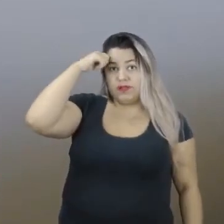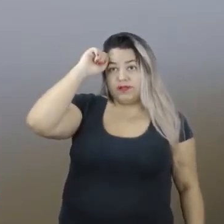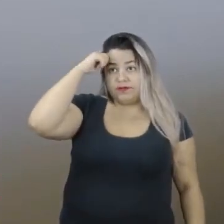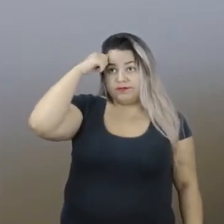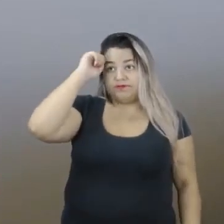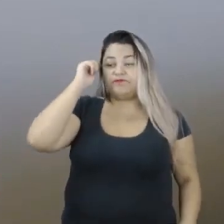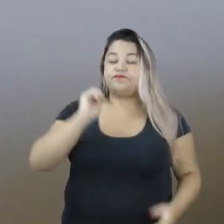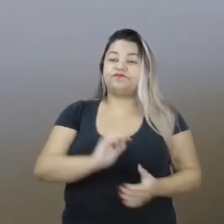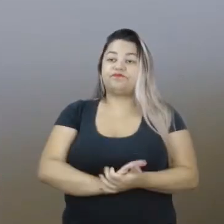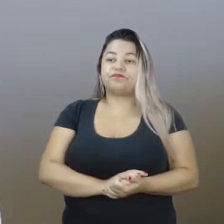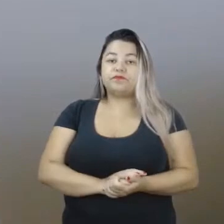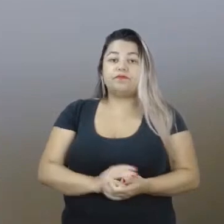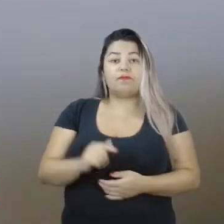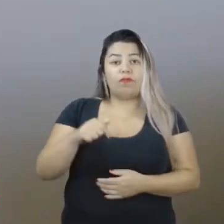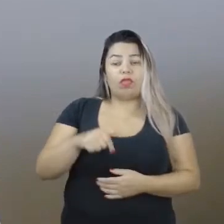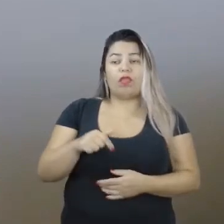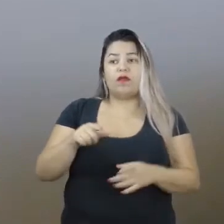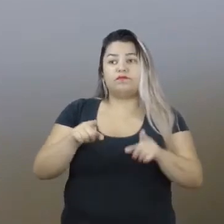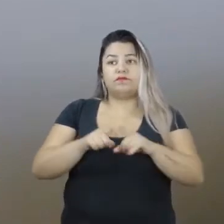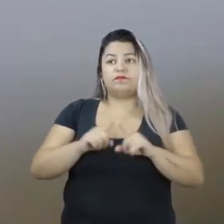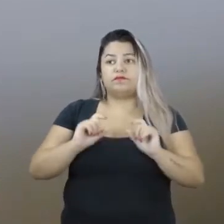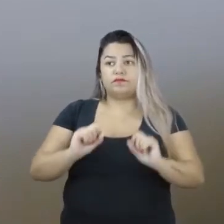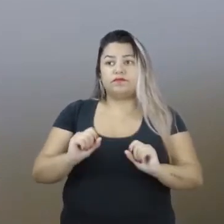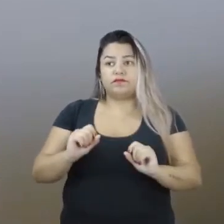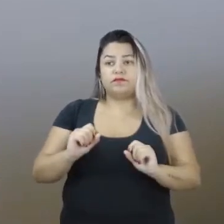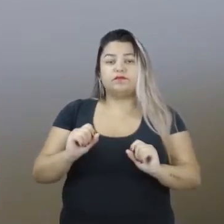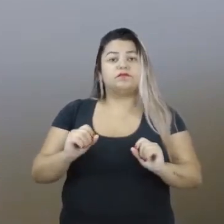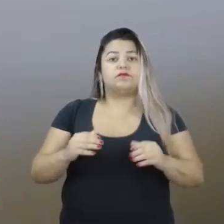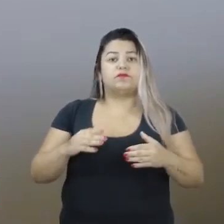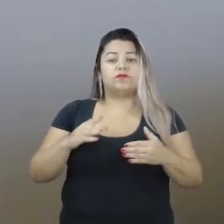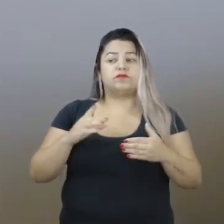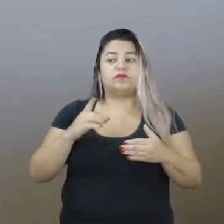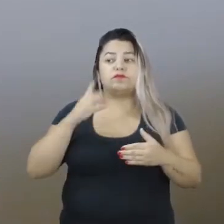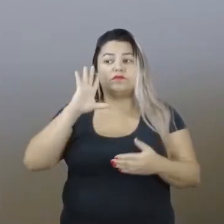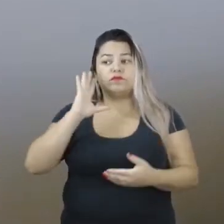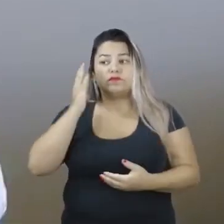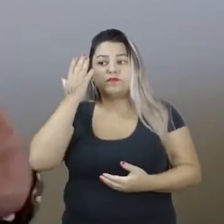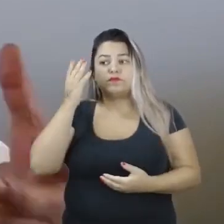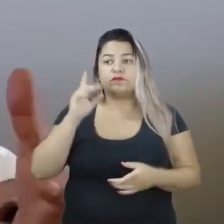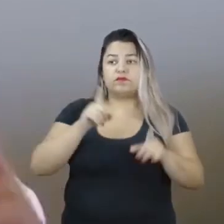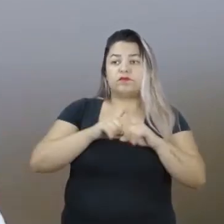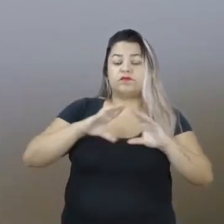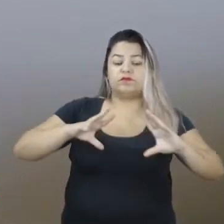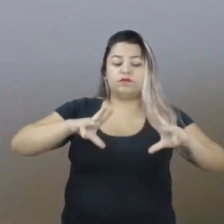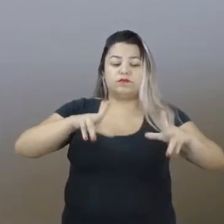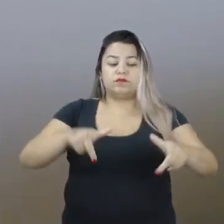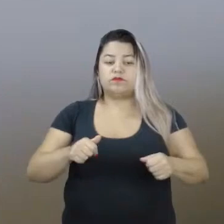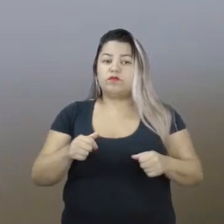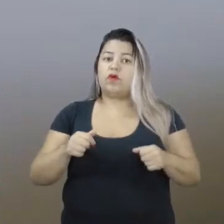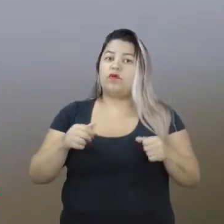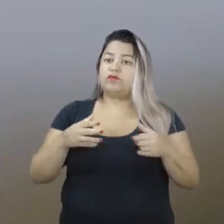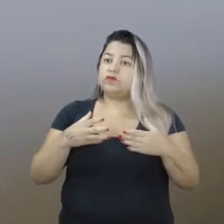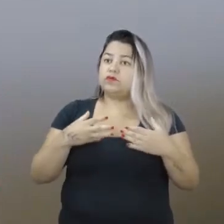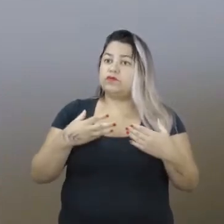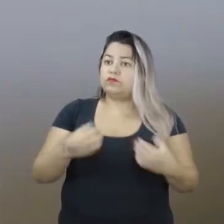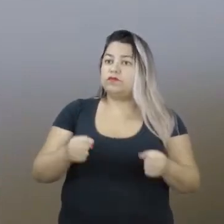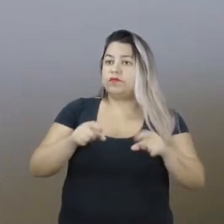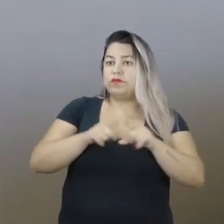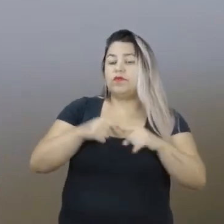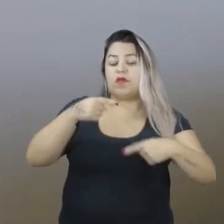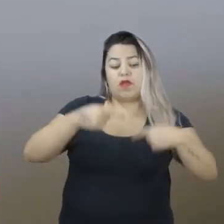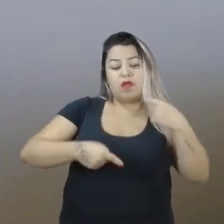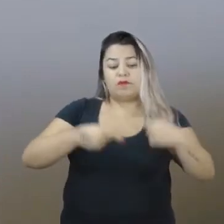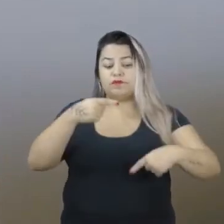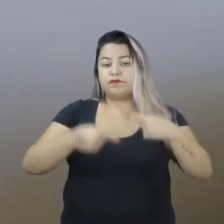negras. Aqui mesmo no parlamento a gente avança nesse sentido para que todos adotem essa